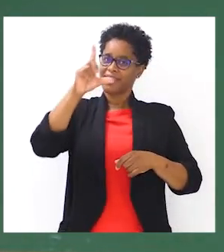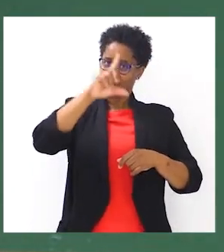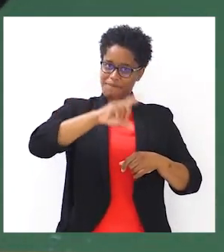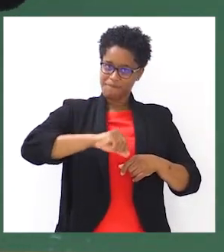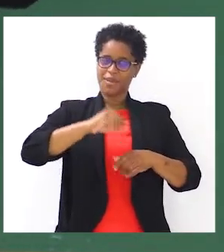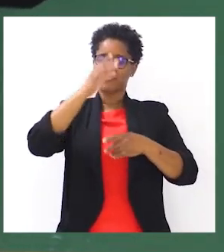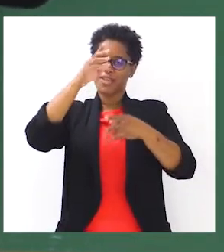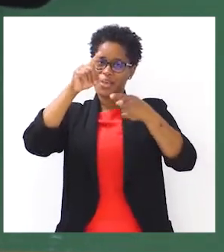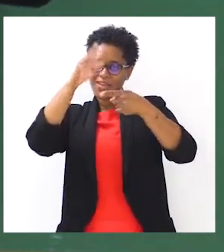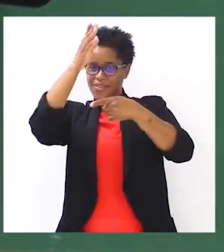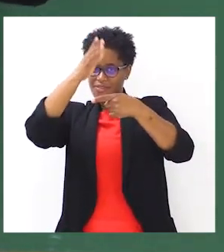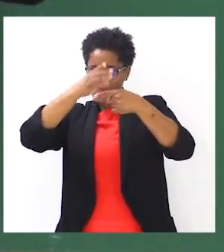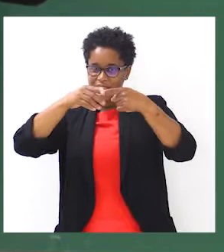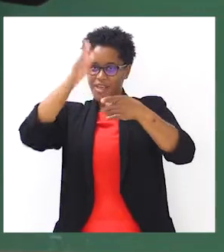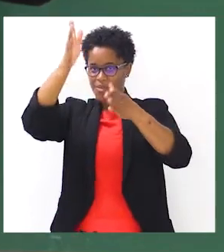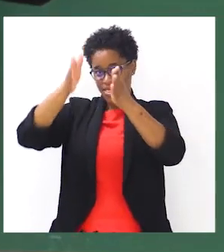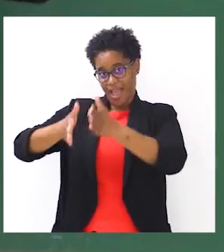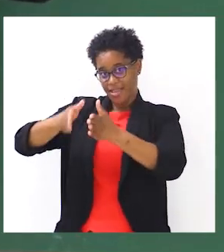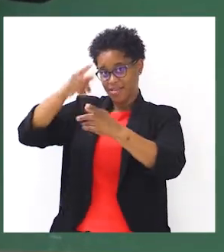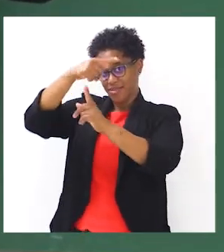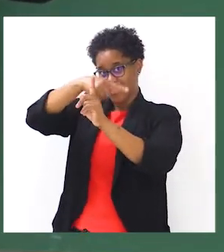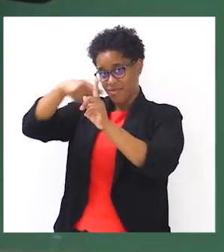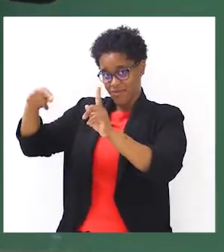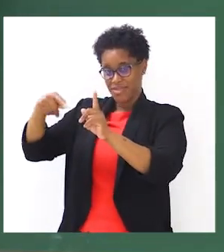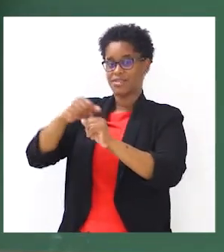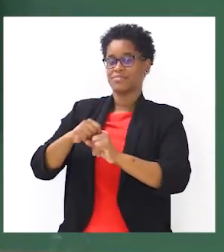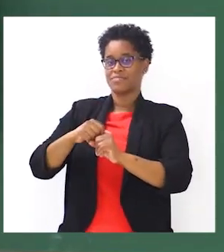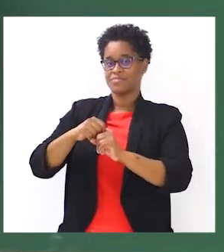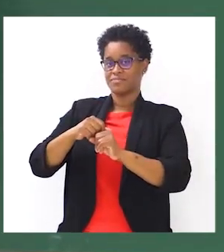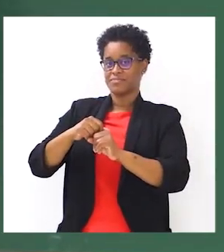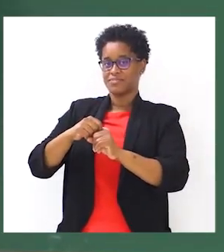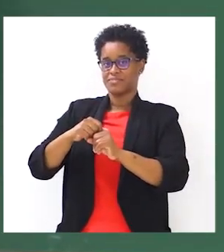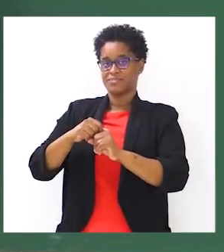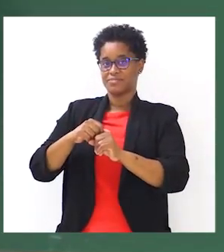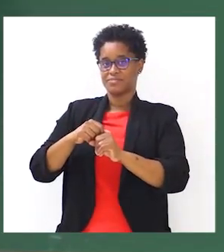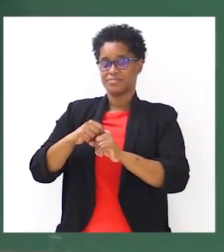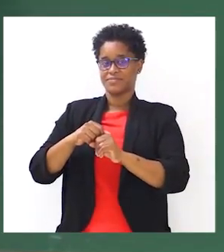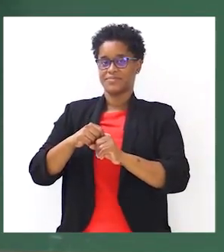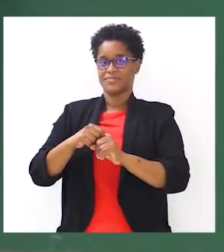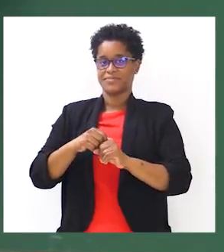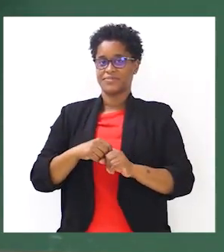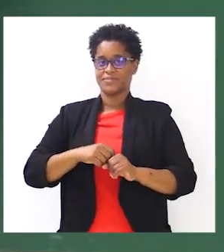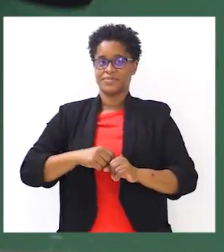também dividi-la. Ficou um bocadinho torta, deixa-me corrigir.